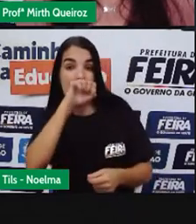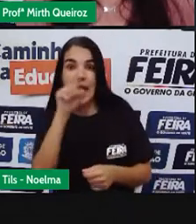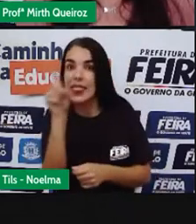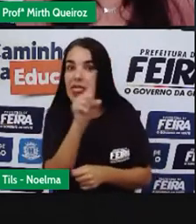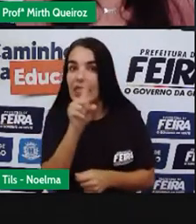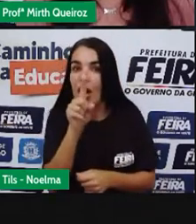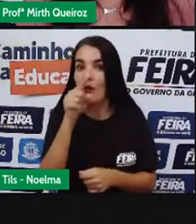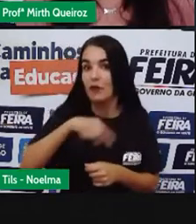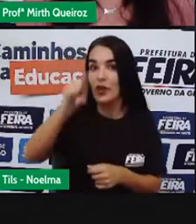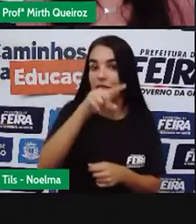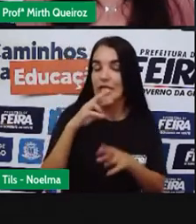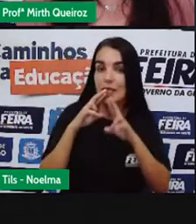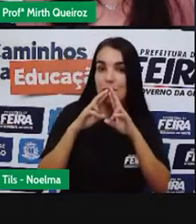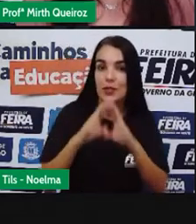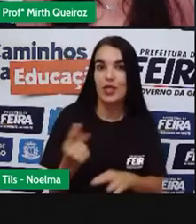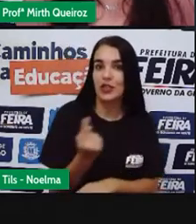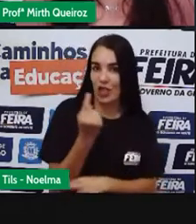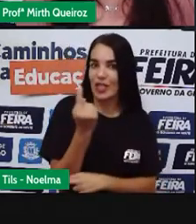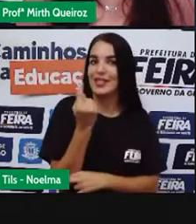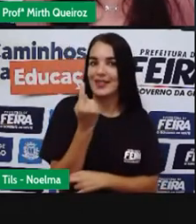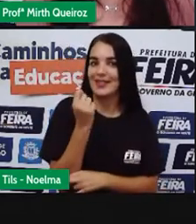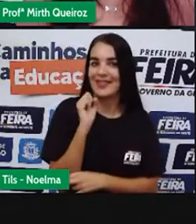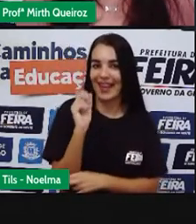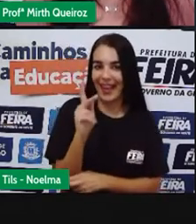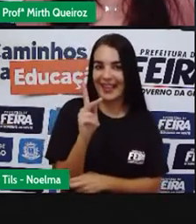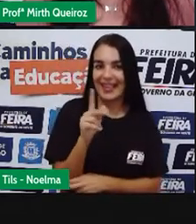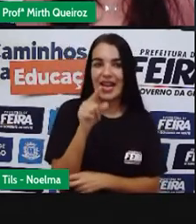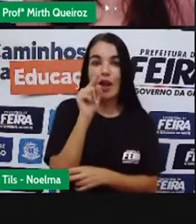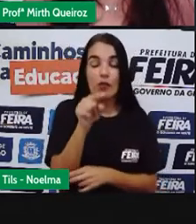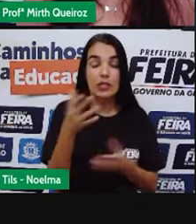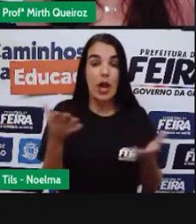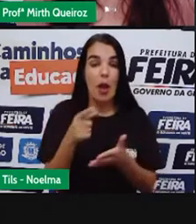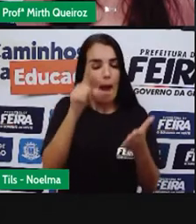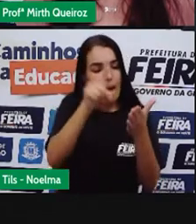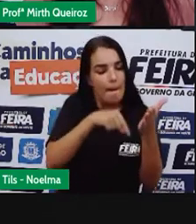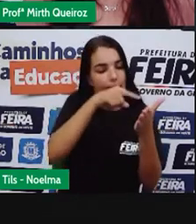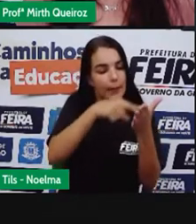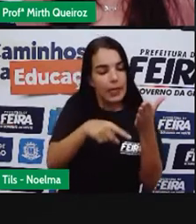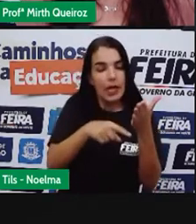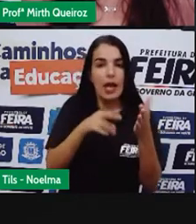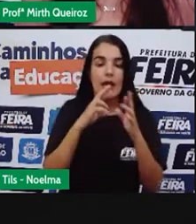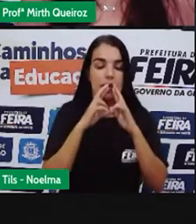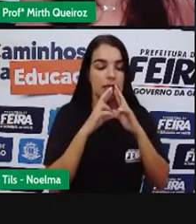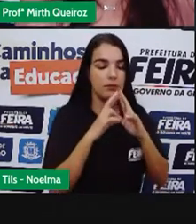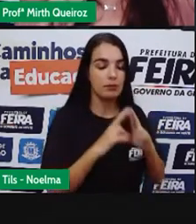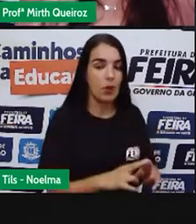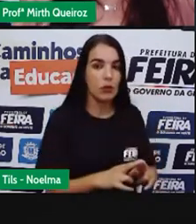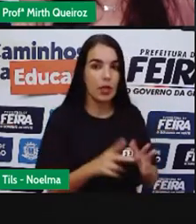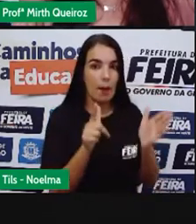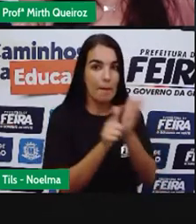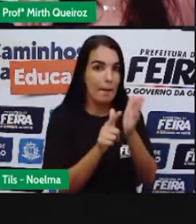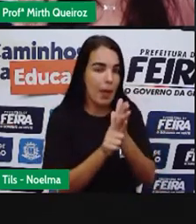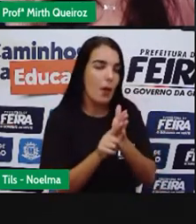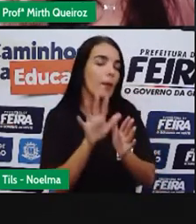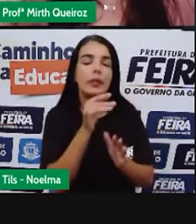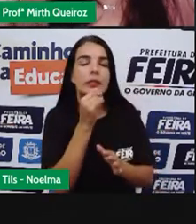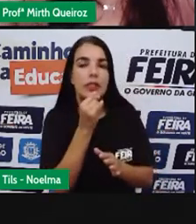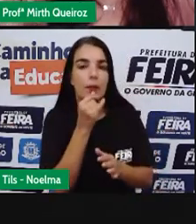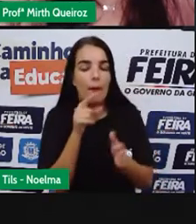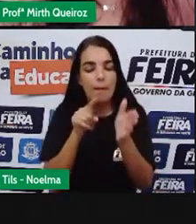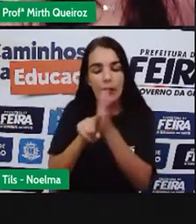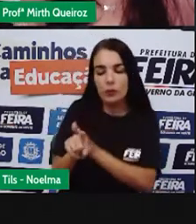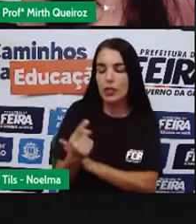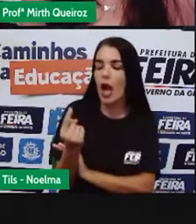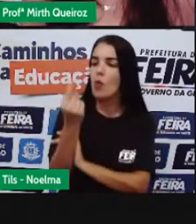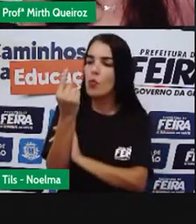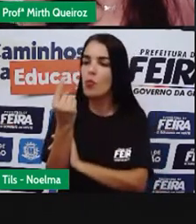responder sozinhos. Marque as respostas no papel. Vocês deverão colocar questão 1. Resposta